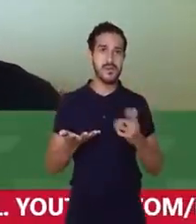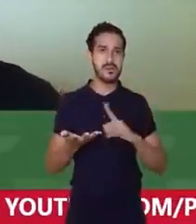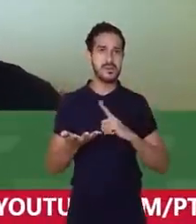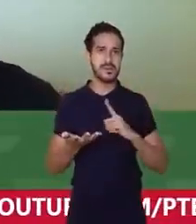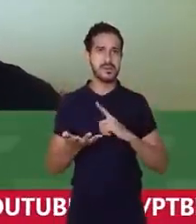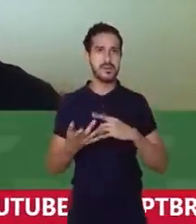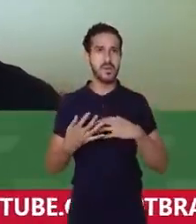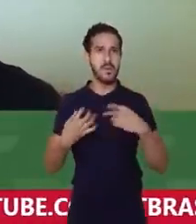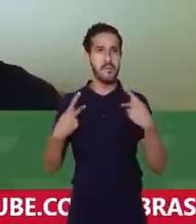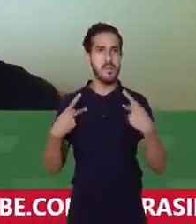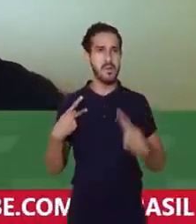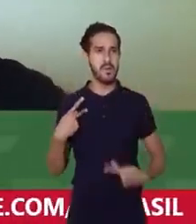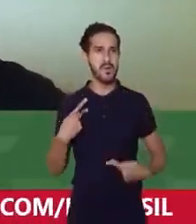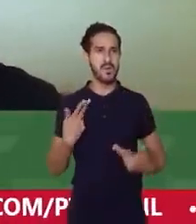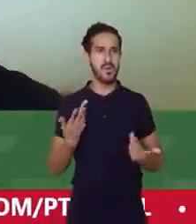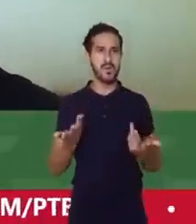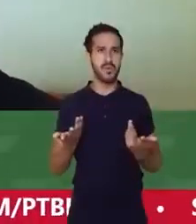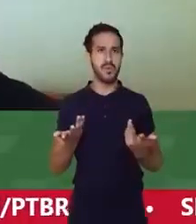uma atitude